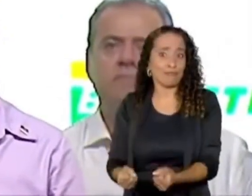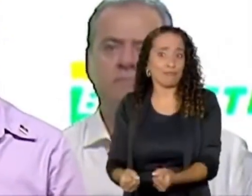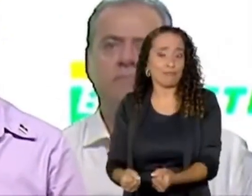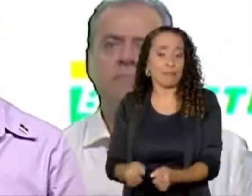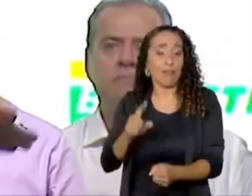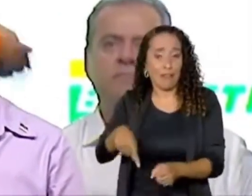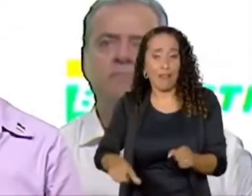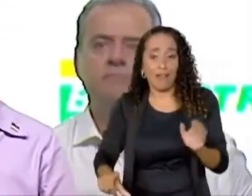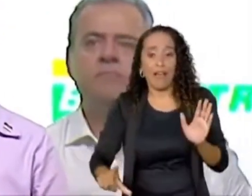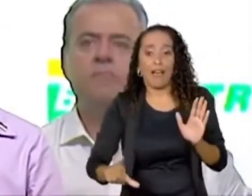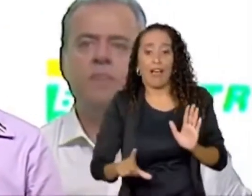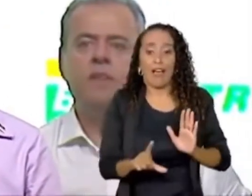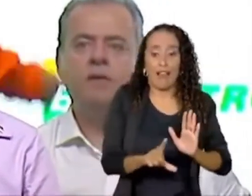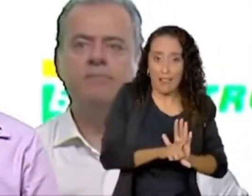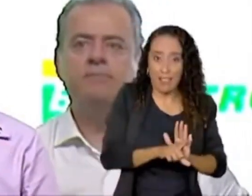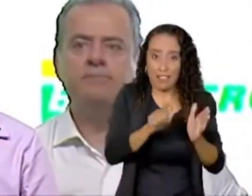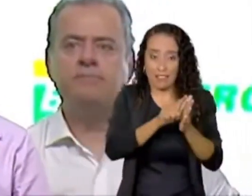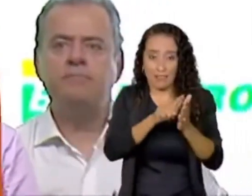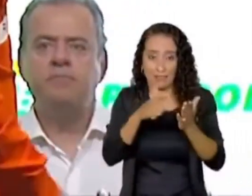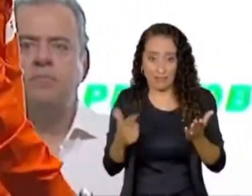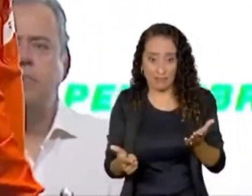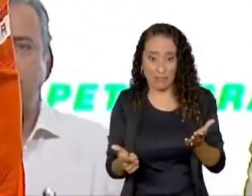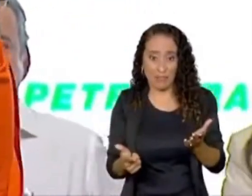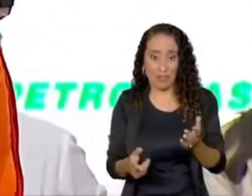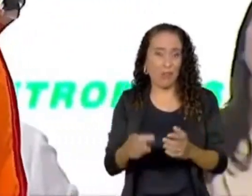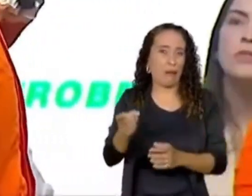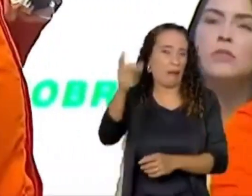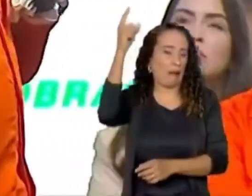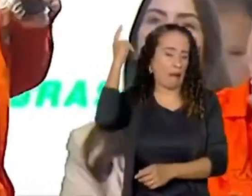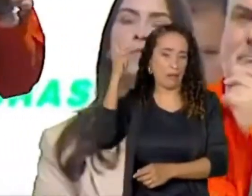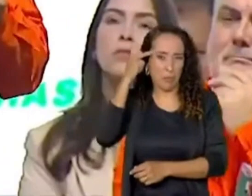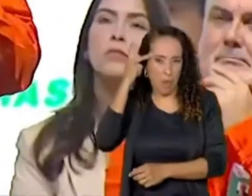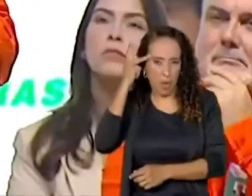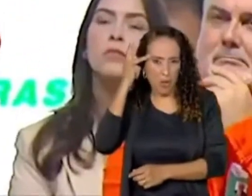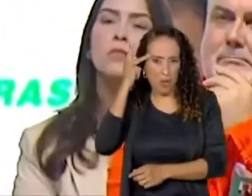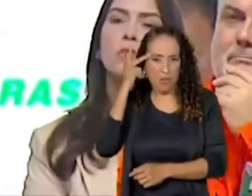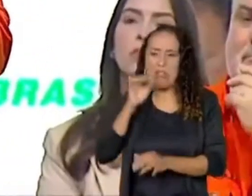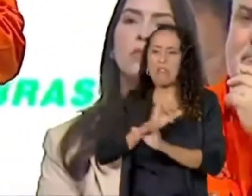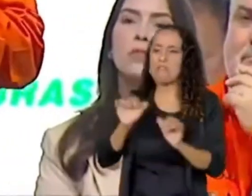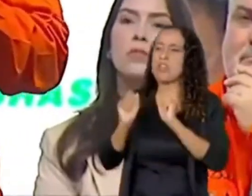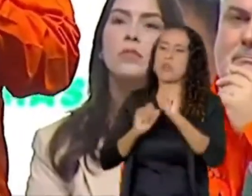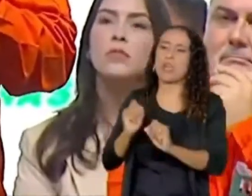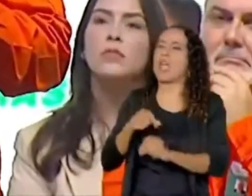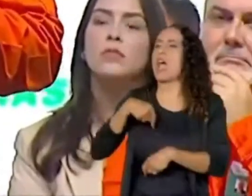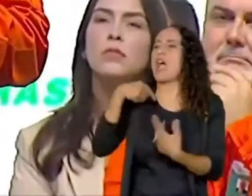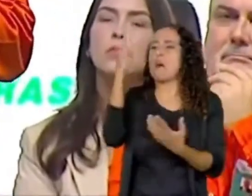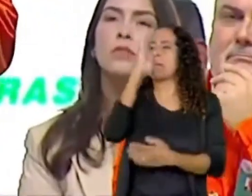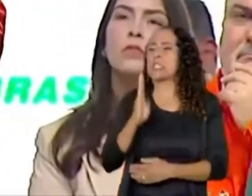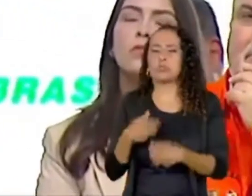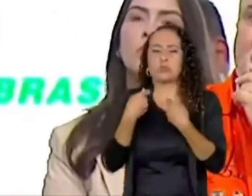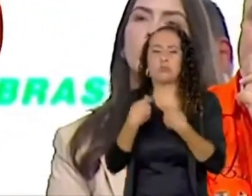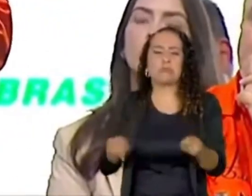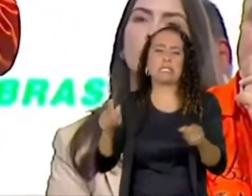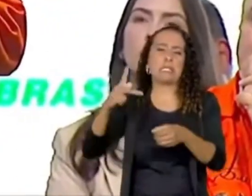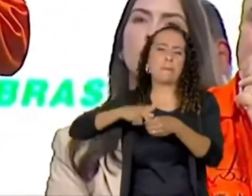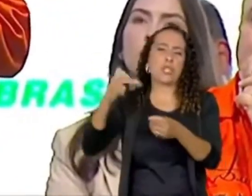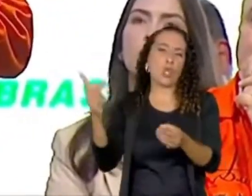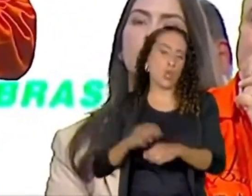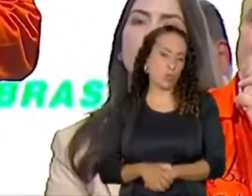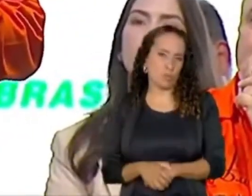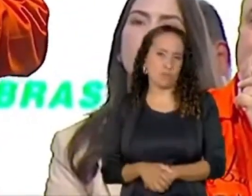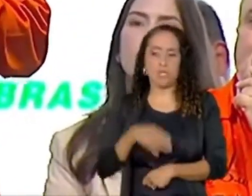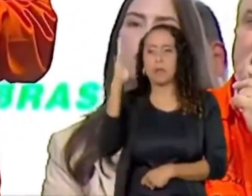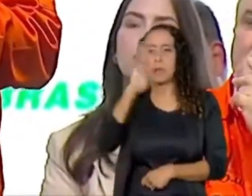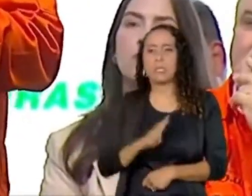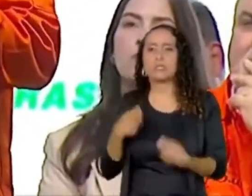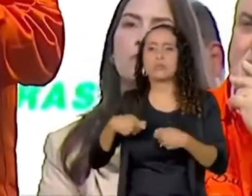Essa lei editorial do jornal Estado de São Paulo daquela época, que eles vão dizer que o Brasil não precisava de petróleo. O Brasil